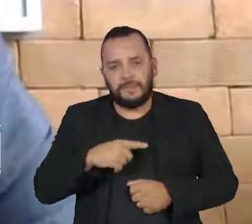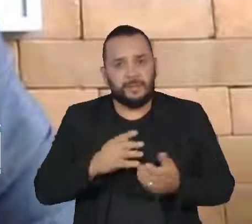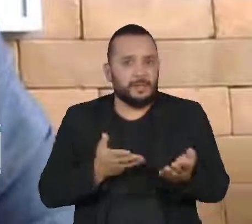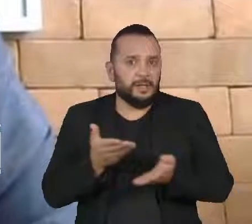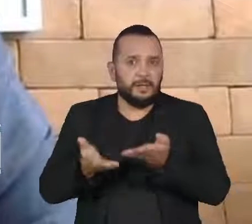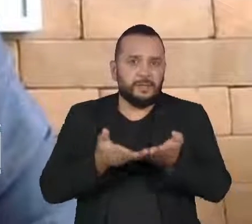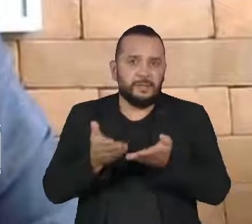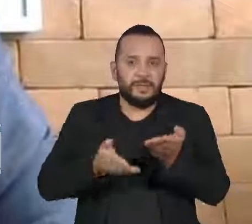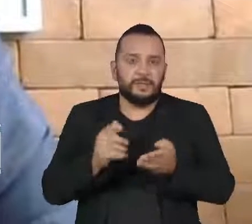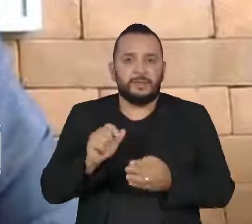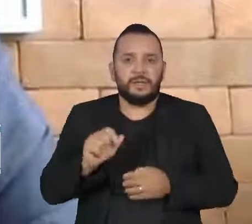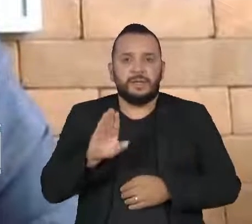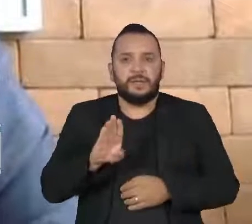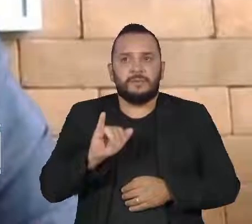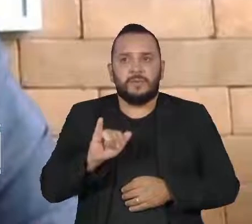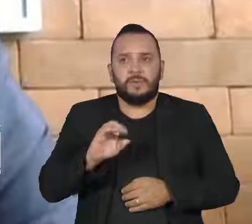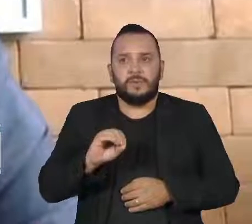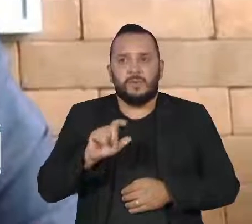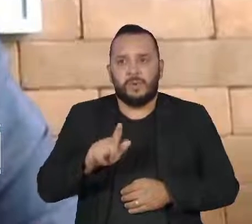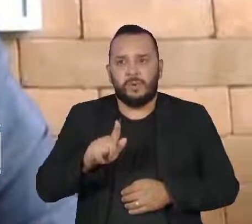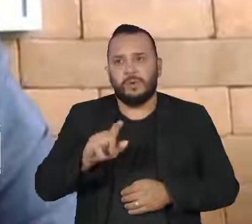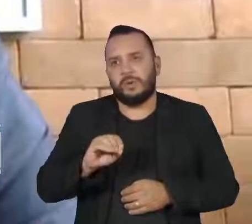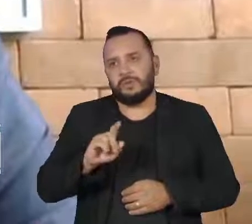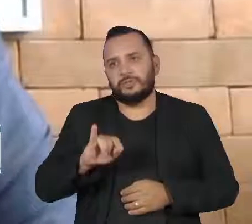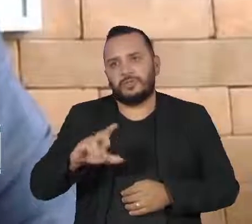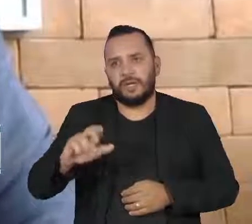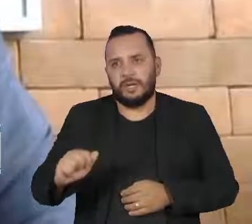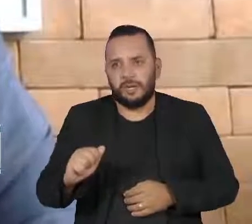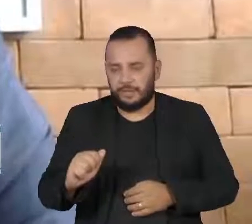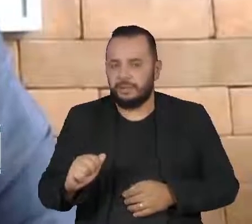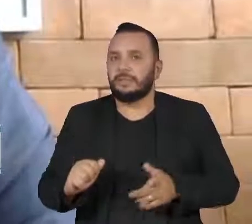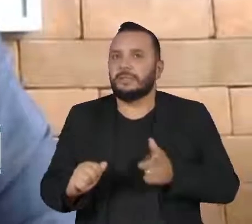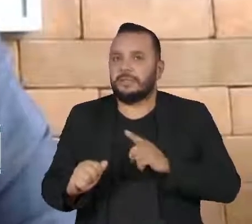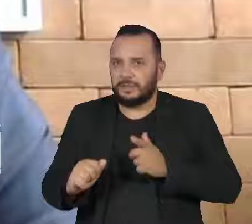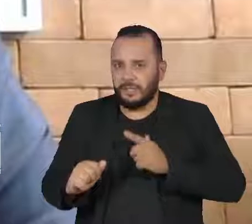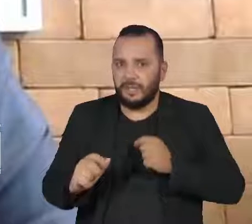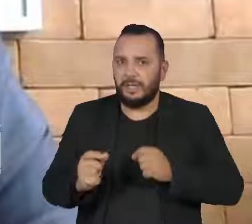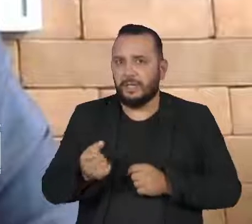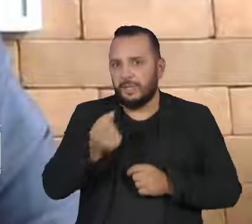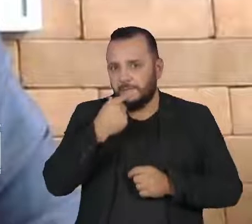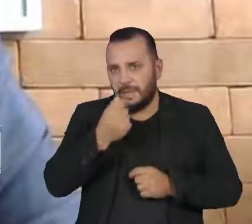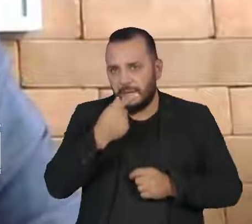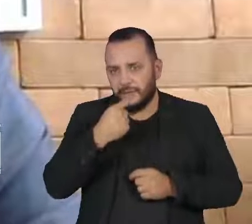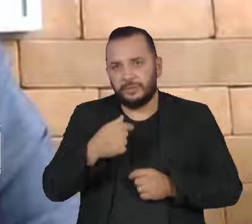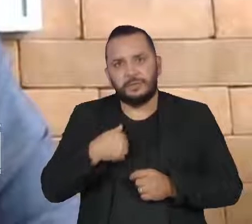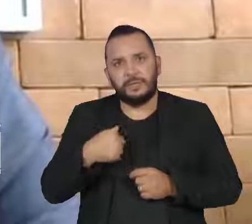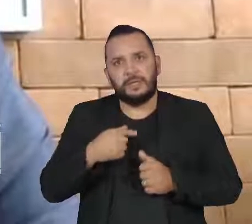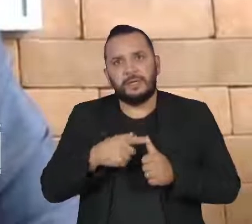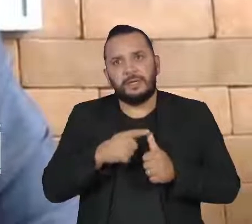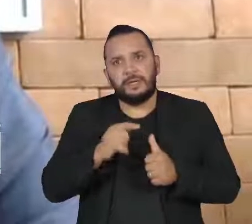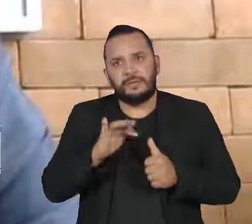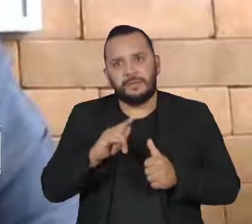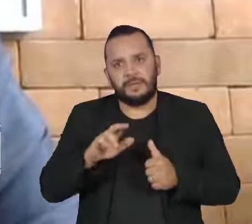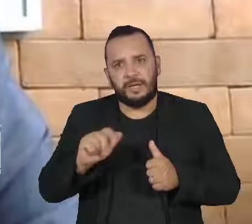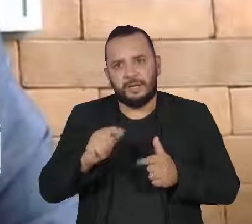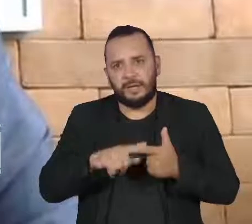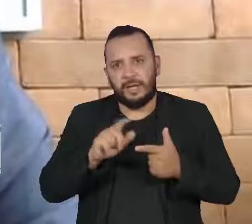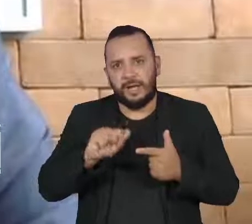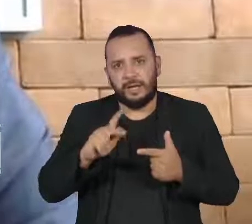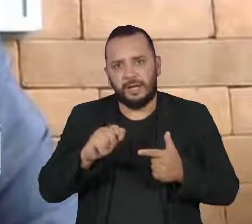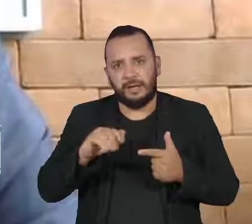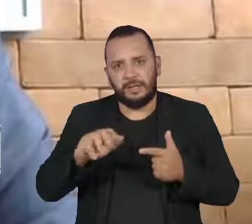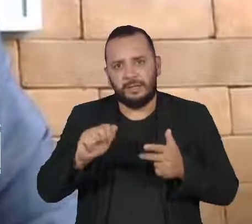terapia biológica. A terapia biológica, que inclui drogas como o infliximab, o adalimumab,